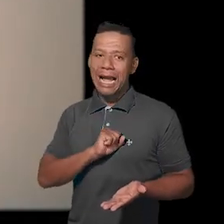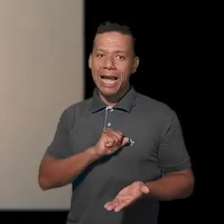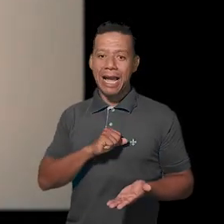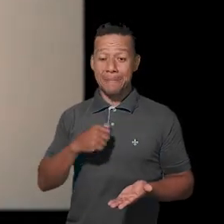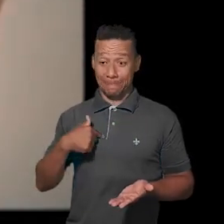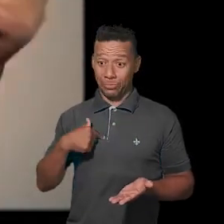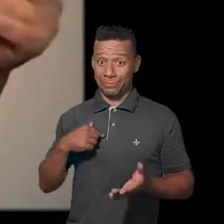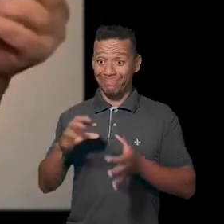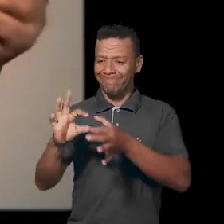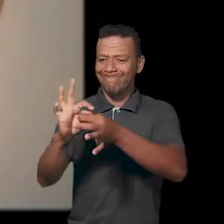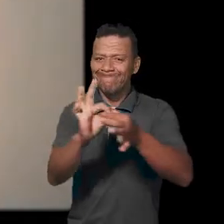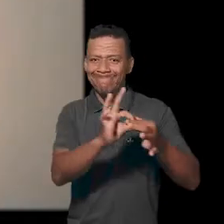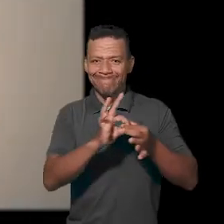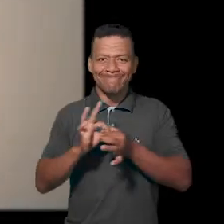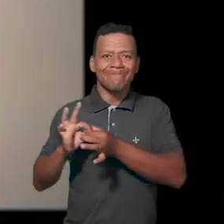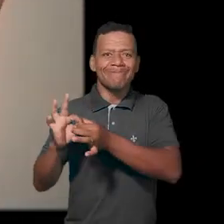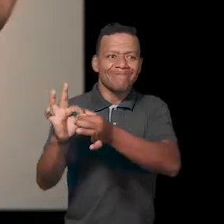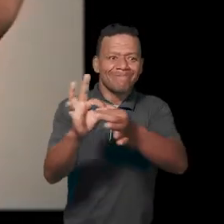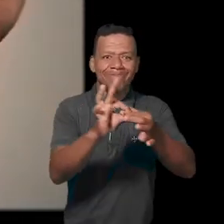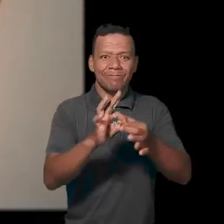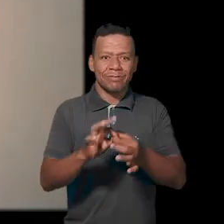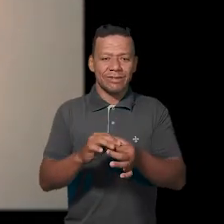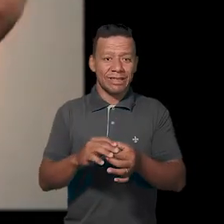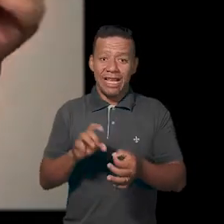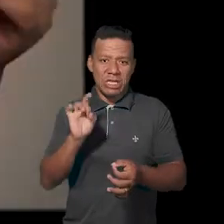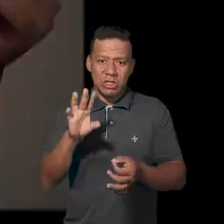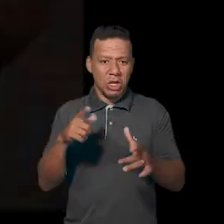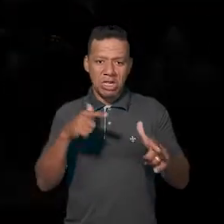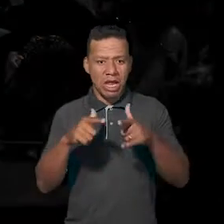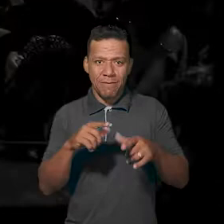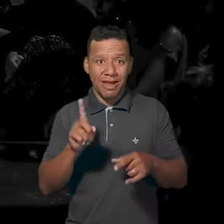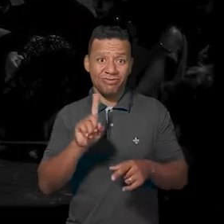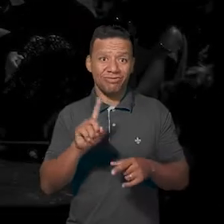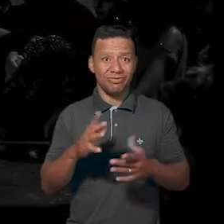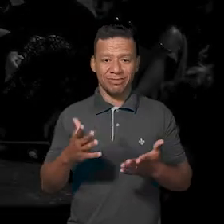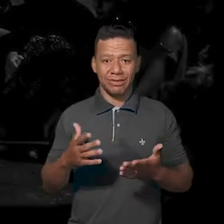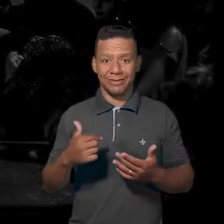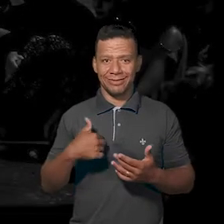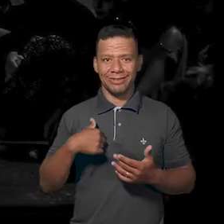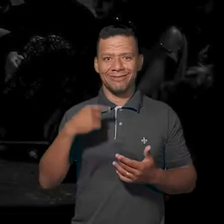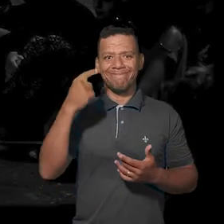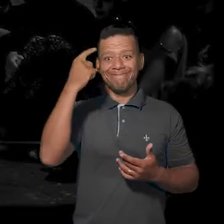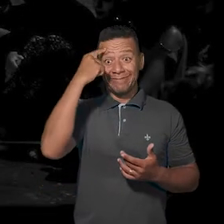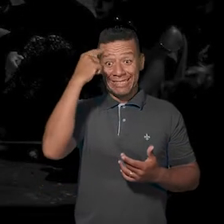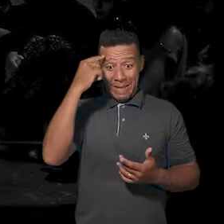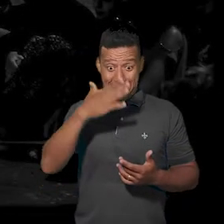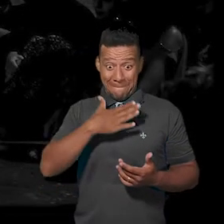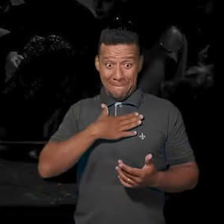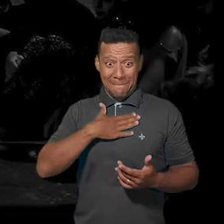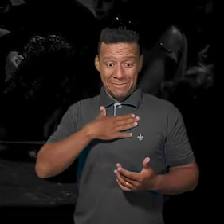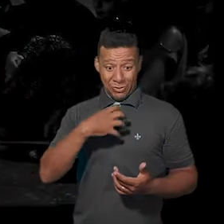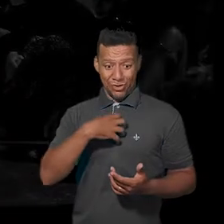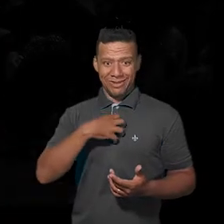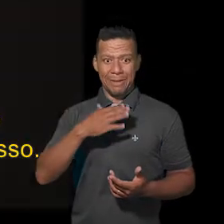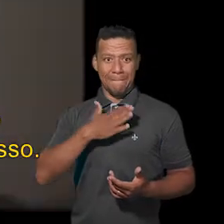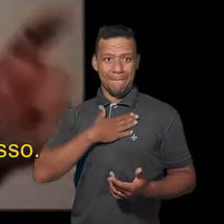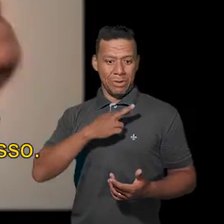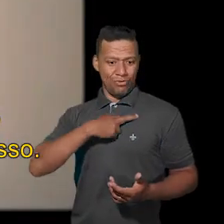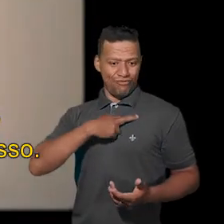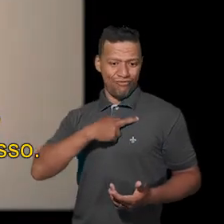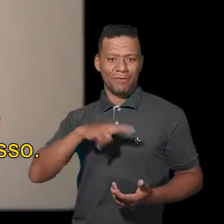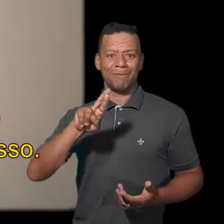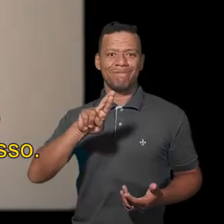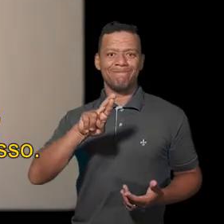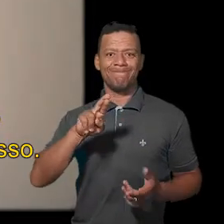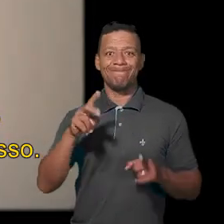é uma rede, não é só um trabalho. Eu acho que é quase a minha religião já, porque eu